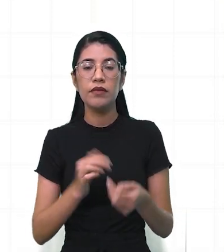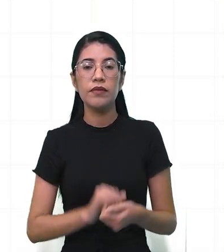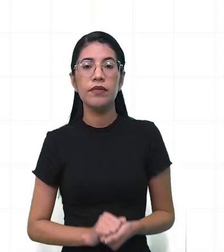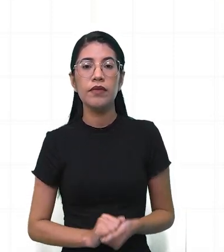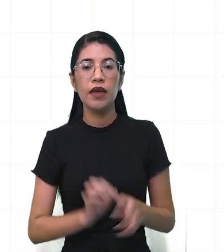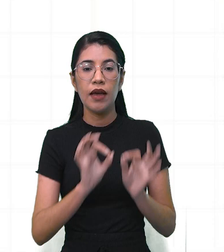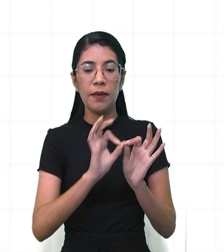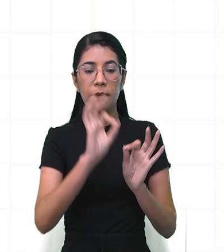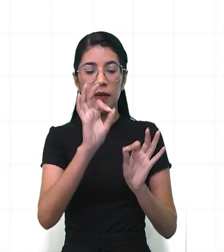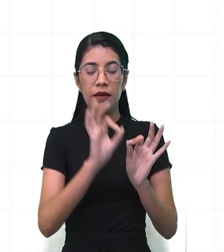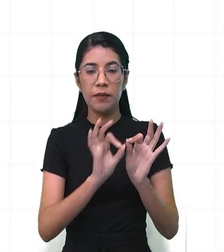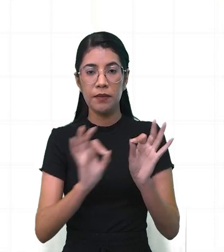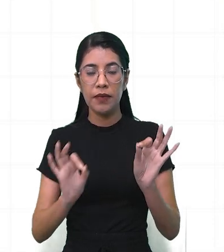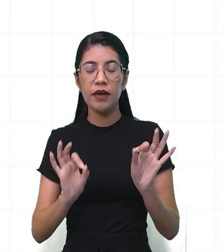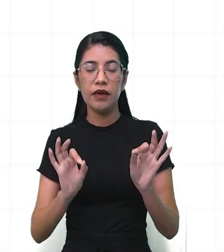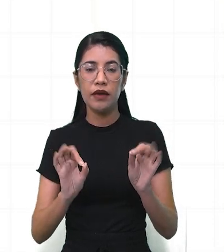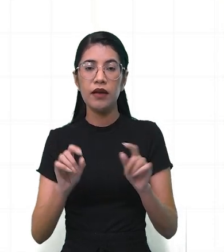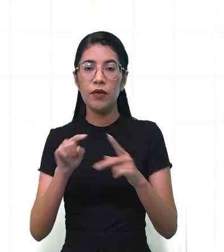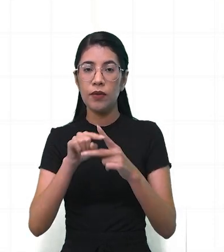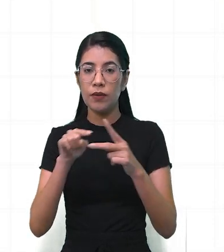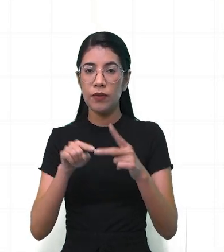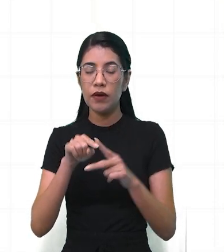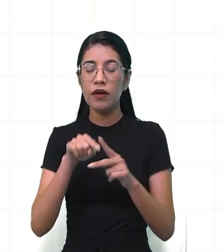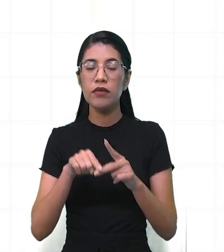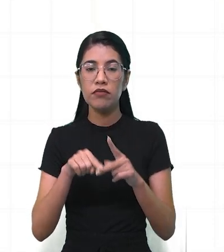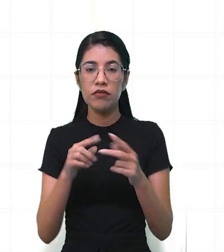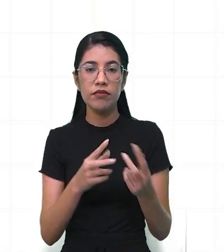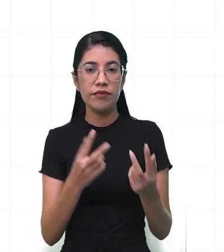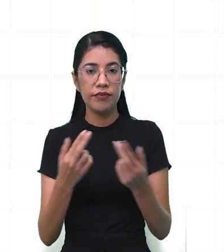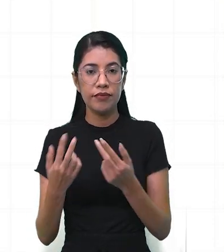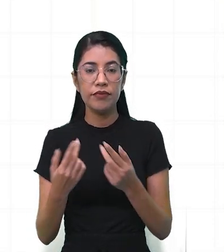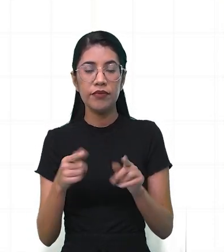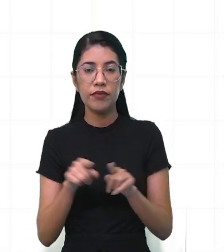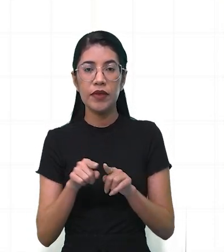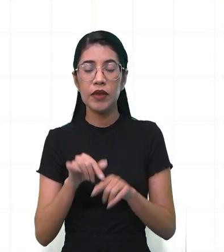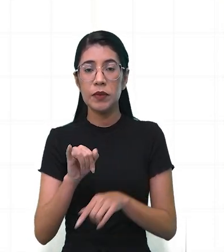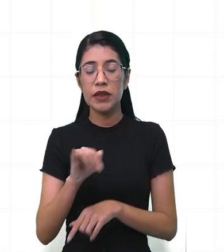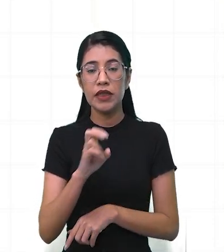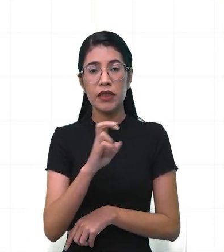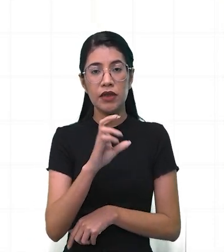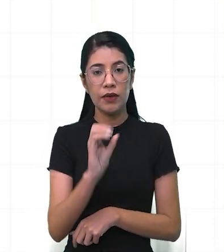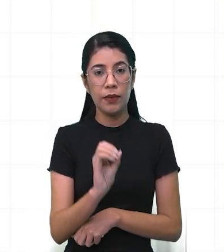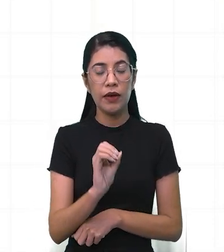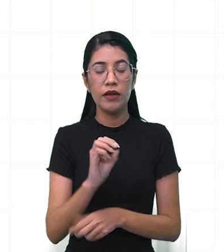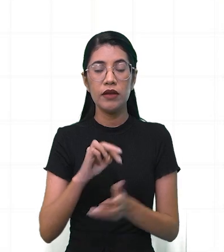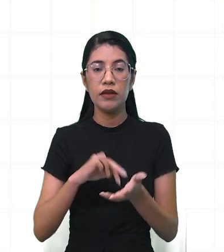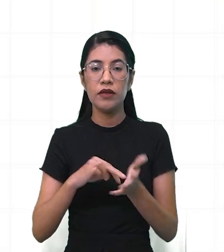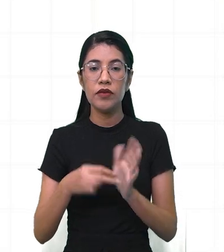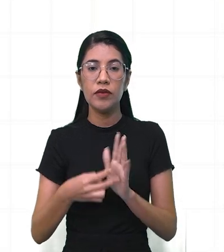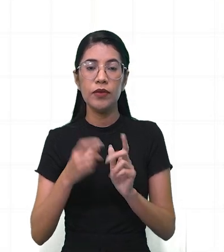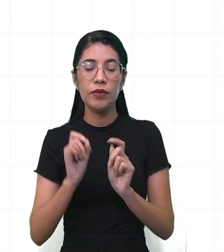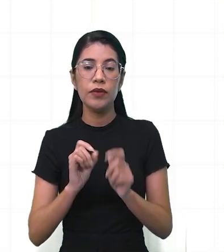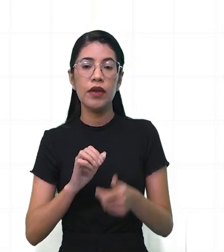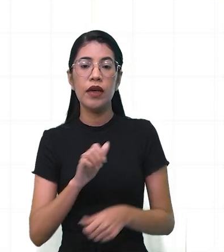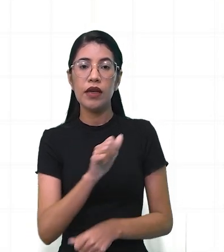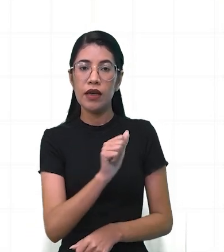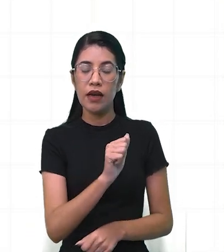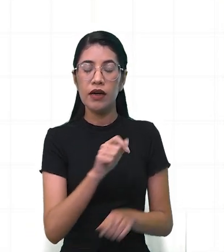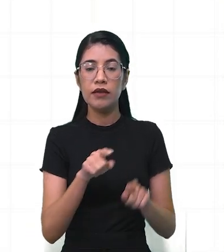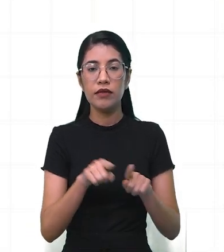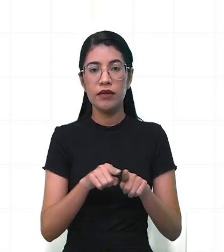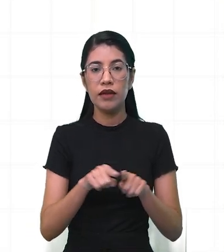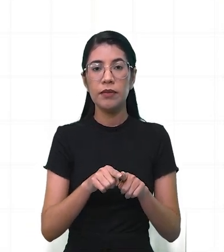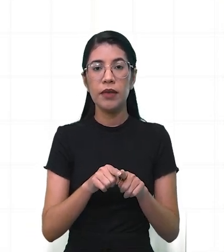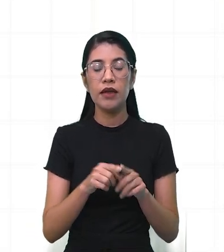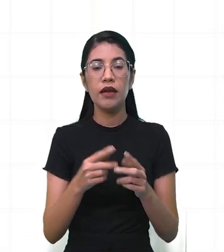eles possuem a mesma medida. Então, se aqui é 50, significa que a medida de A